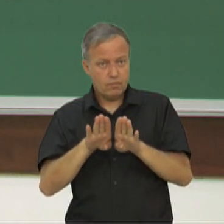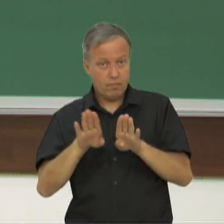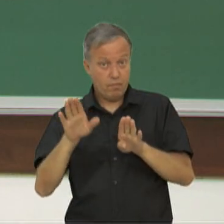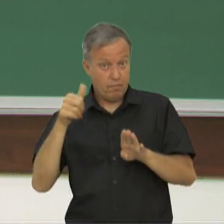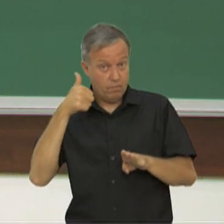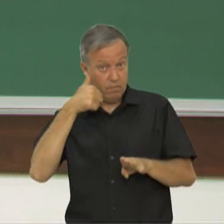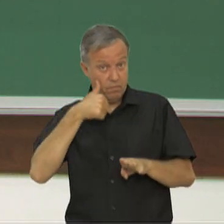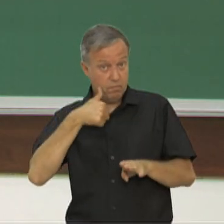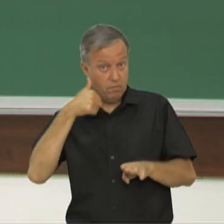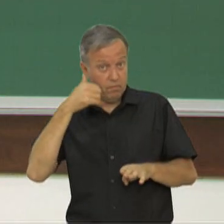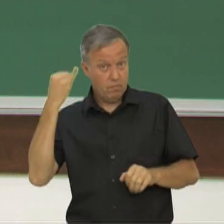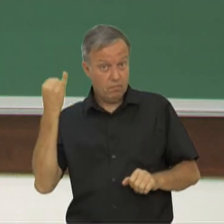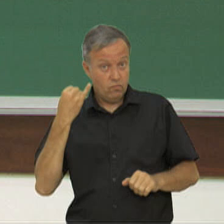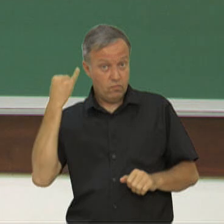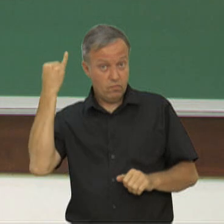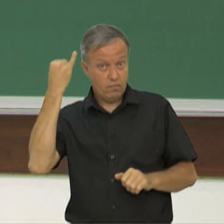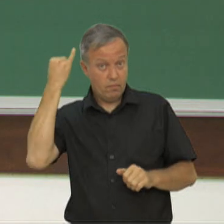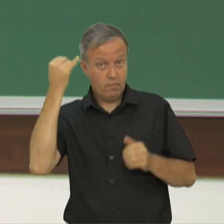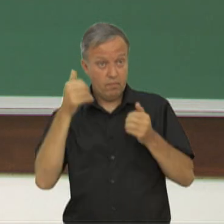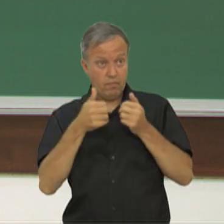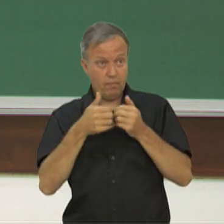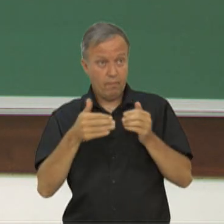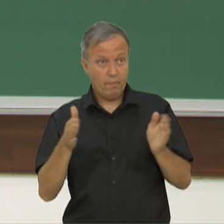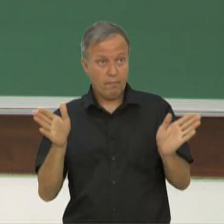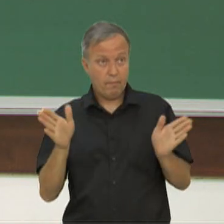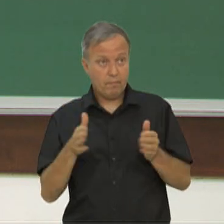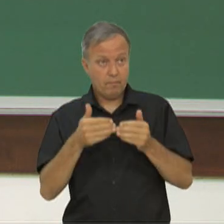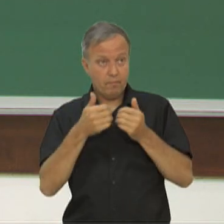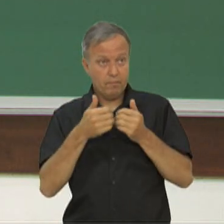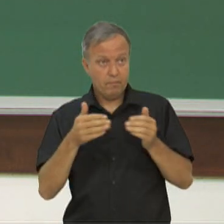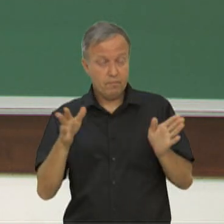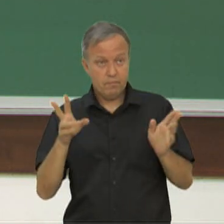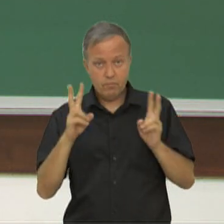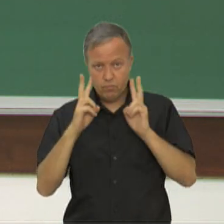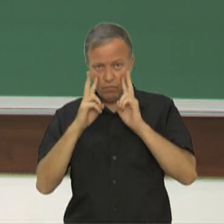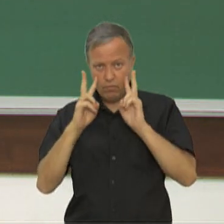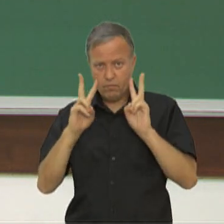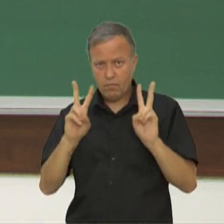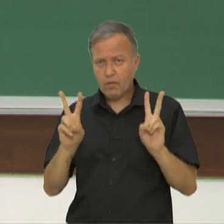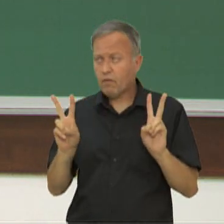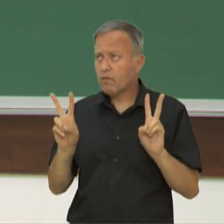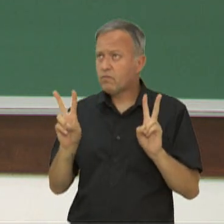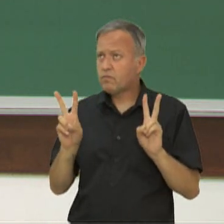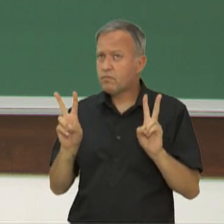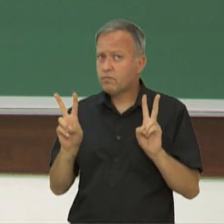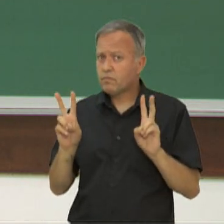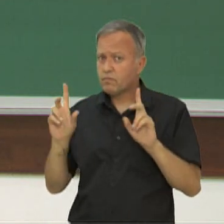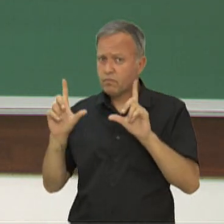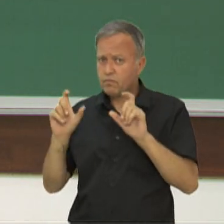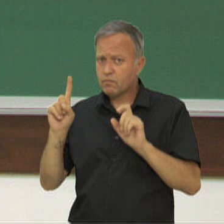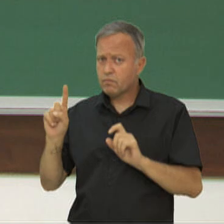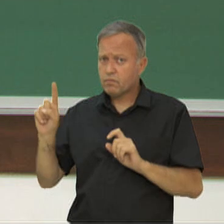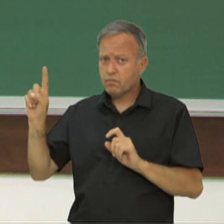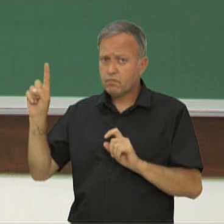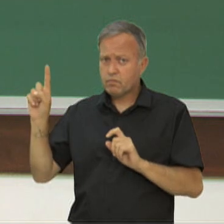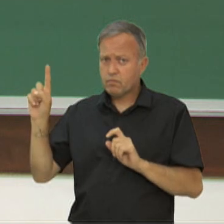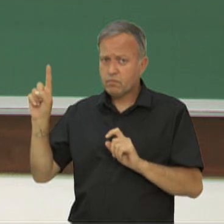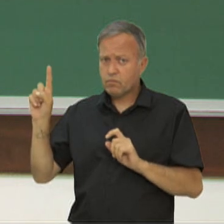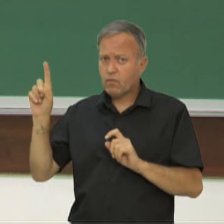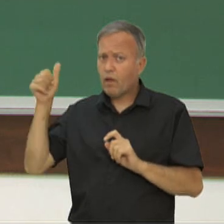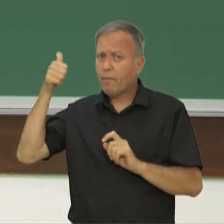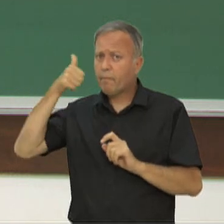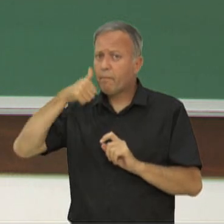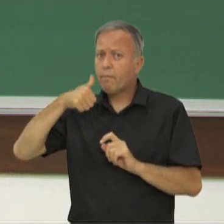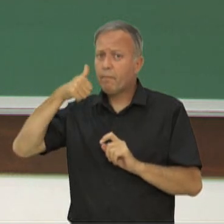Gente, pensa lá, e tem uma imagem ali do lado, não tem? E aí a gente pensa assim, opa, mas ali está aparecendo a bailarina,